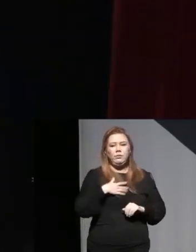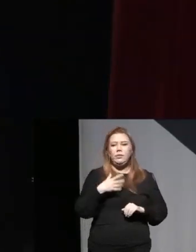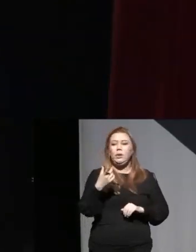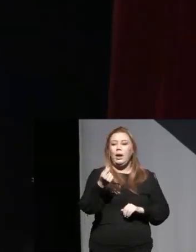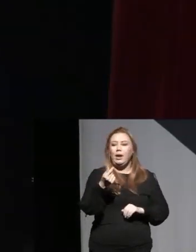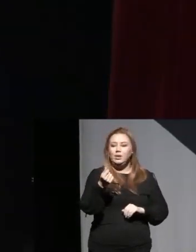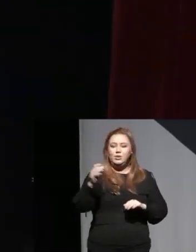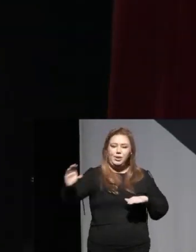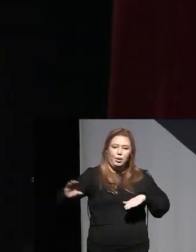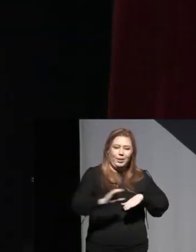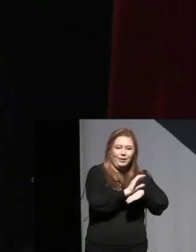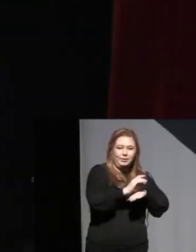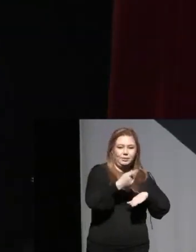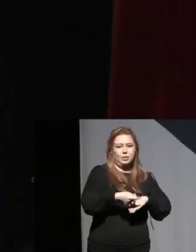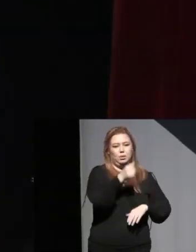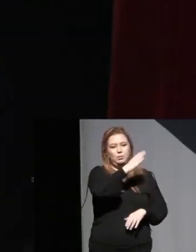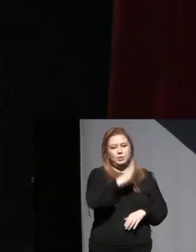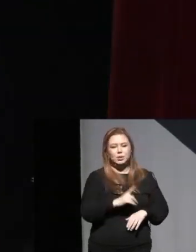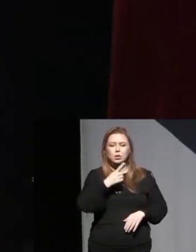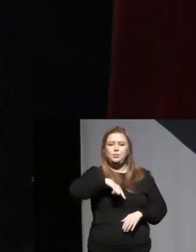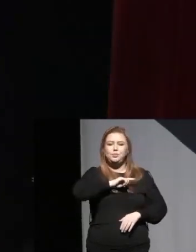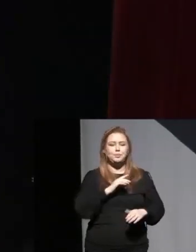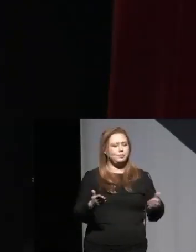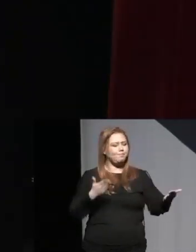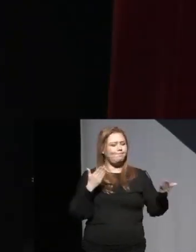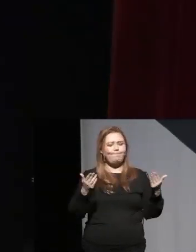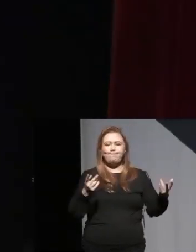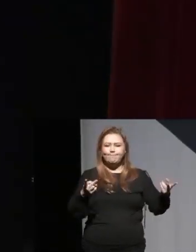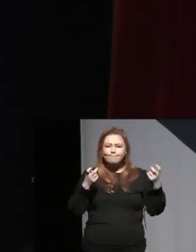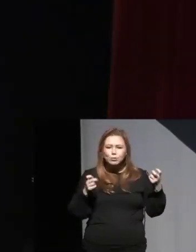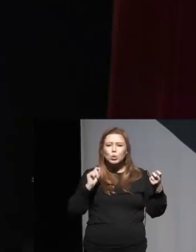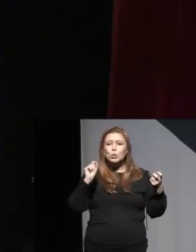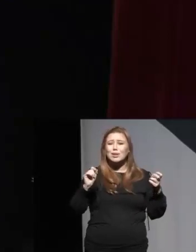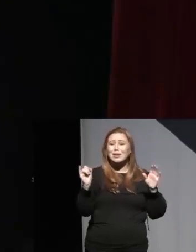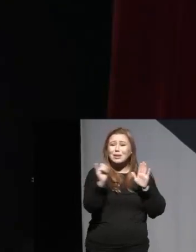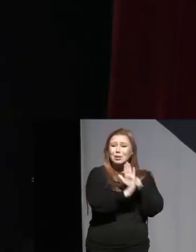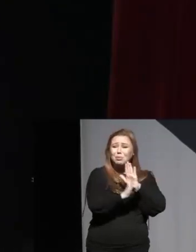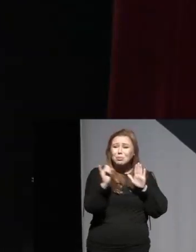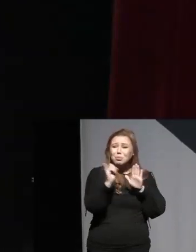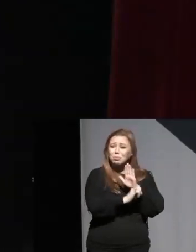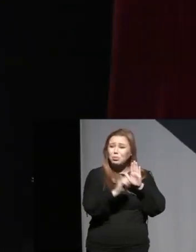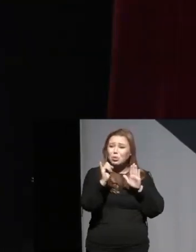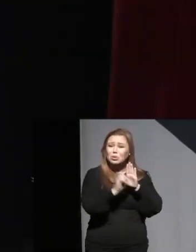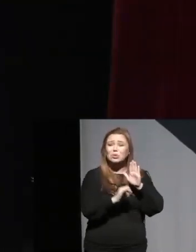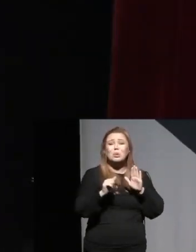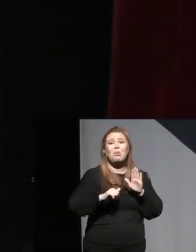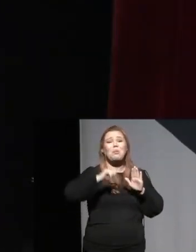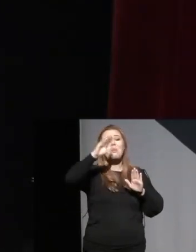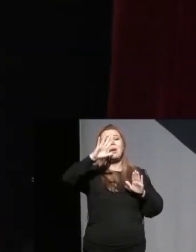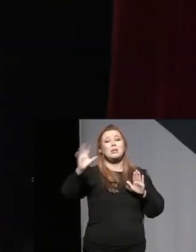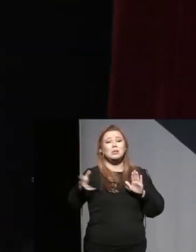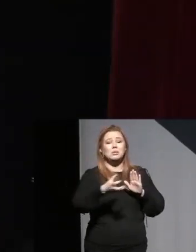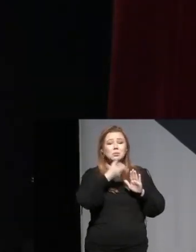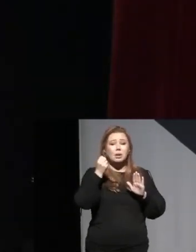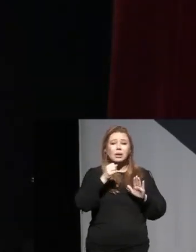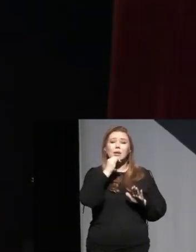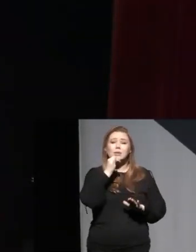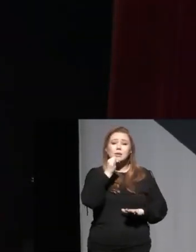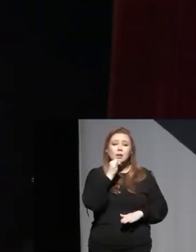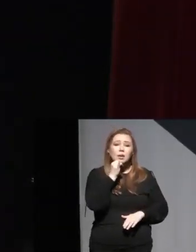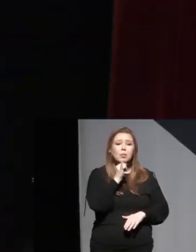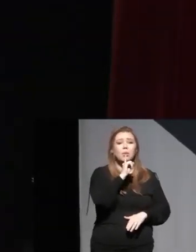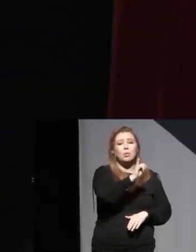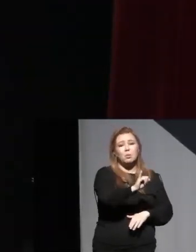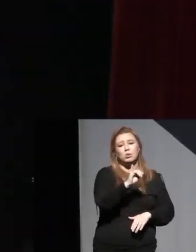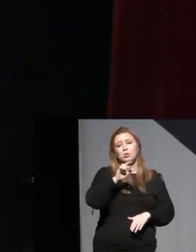receitas, nós verificamos que os principais tributos e que mais trazem arrecadação, como, por exemplo, imposto sobre a